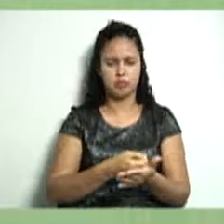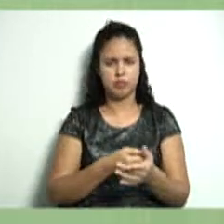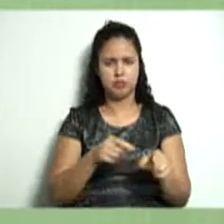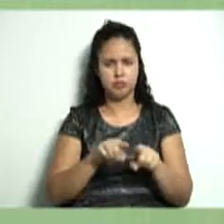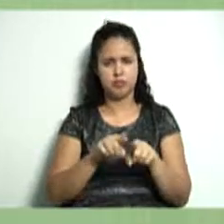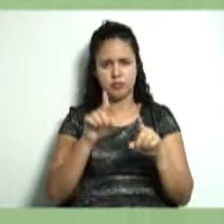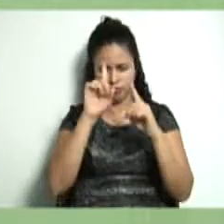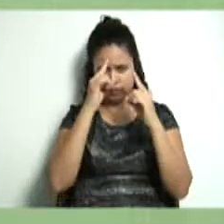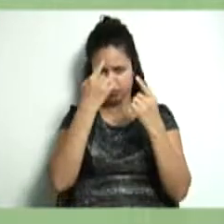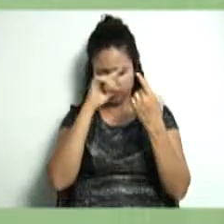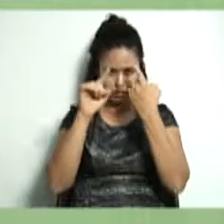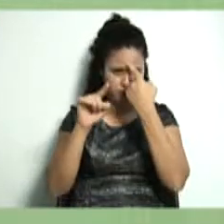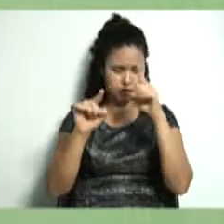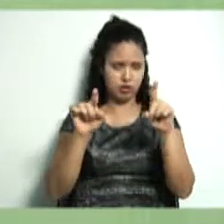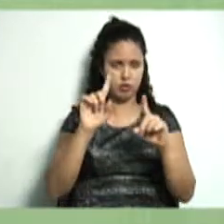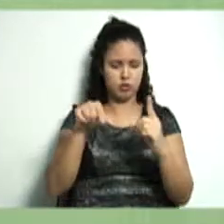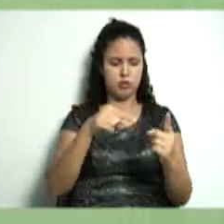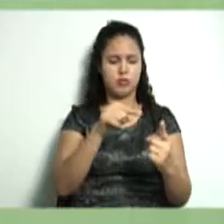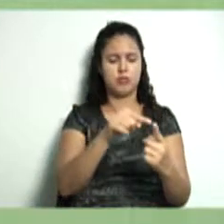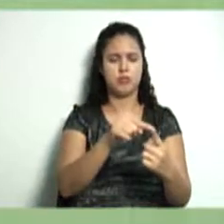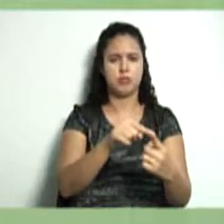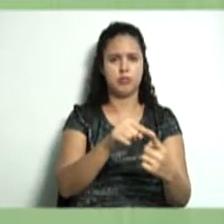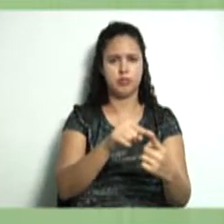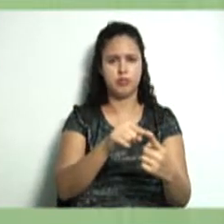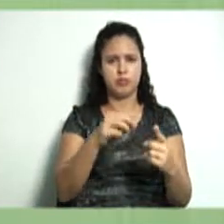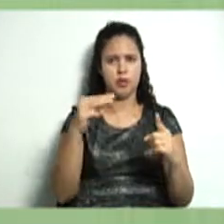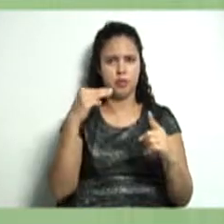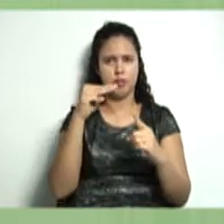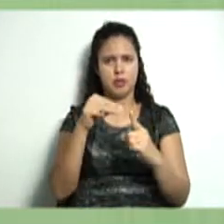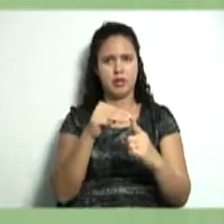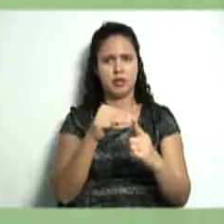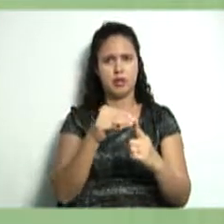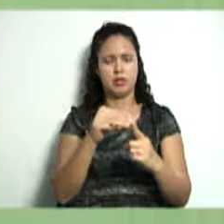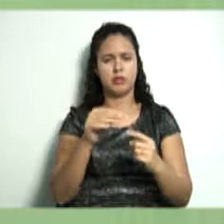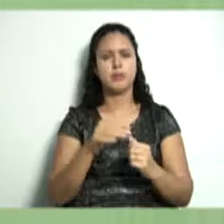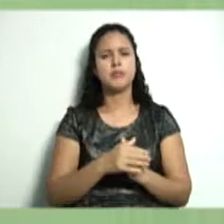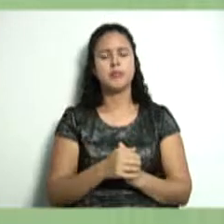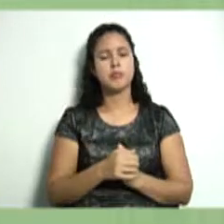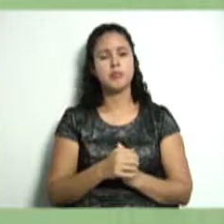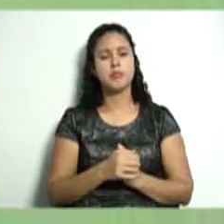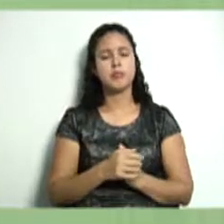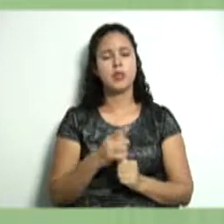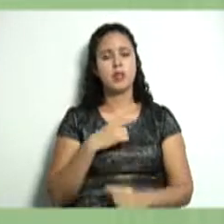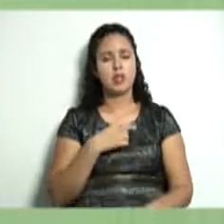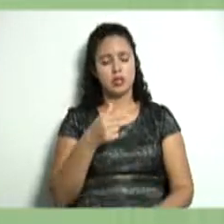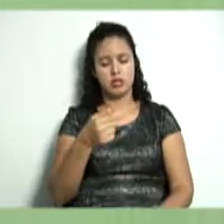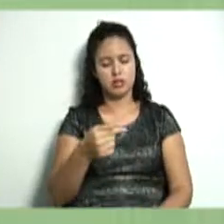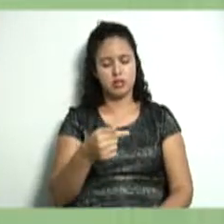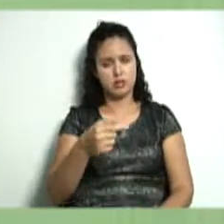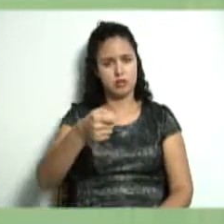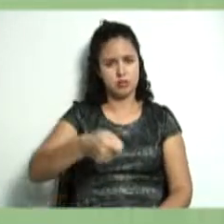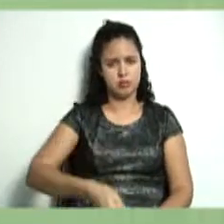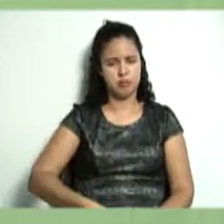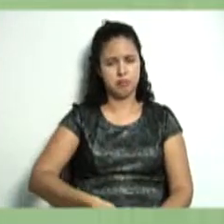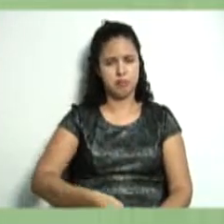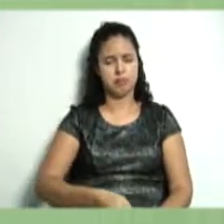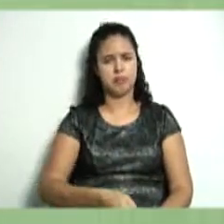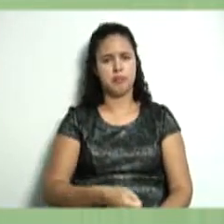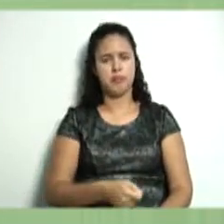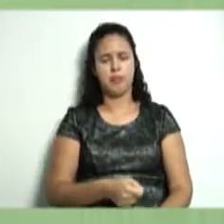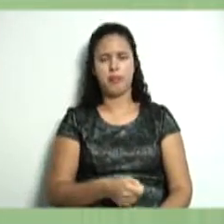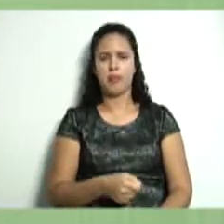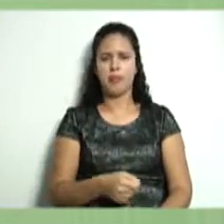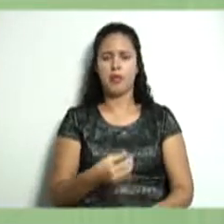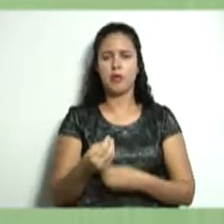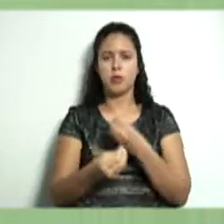e definir objetivos e metas dessa cooperativa. Ainda temos a sétima obrigação,